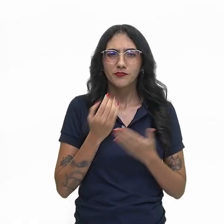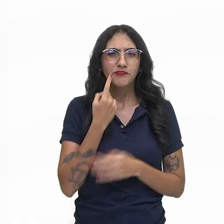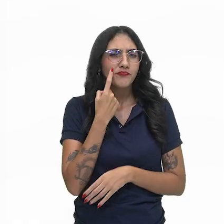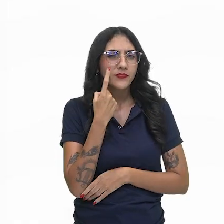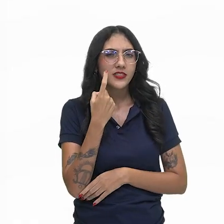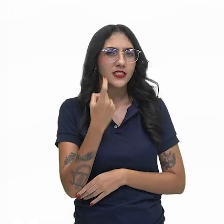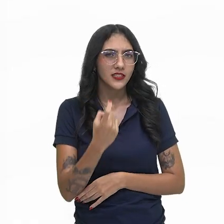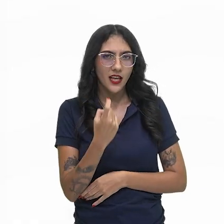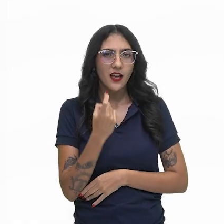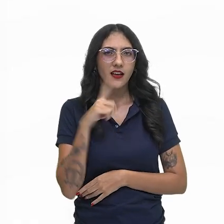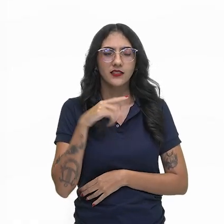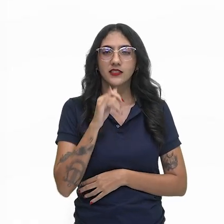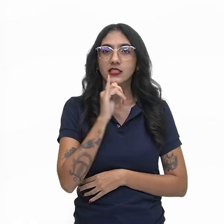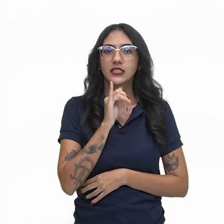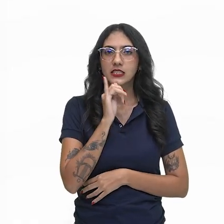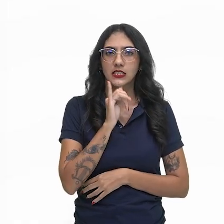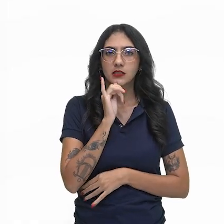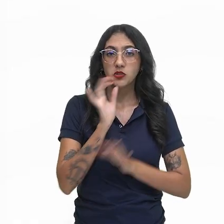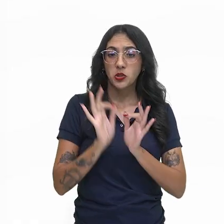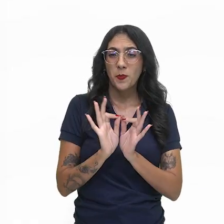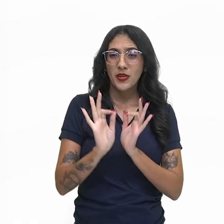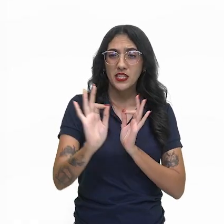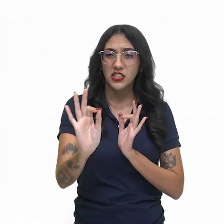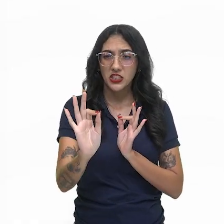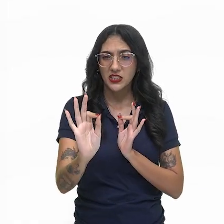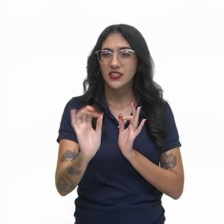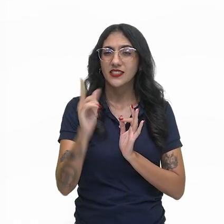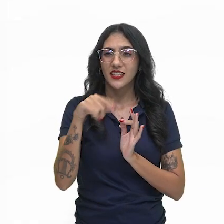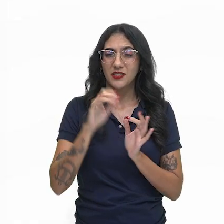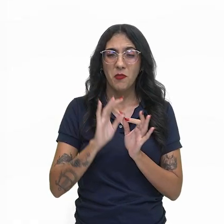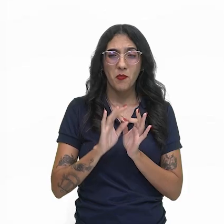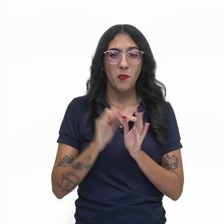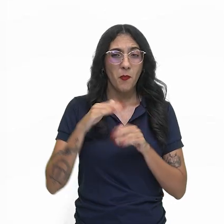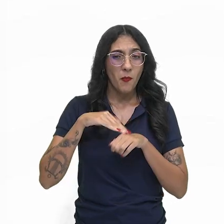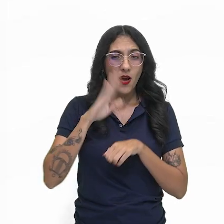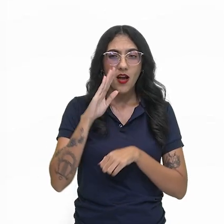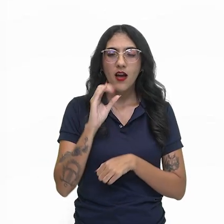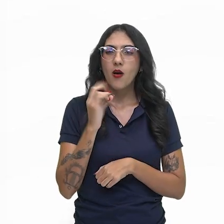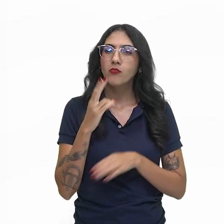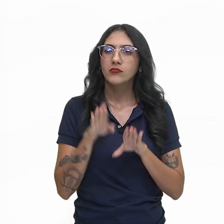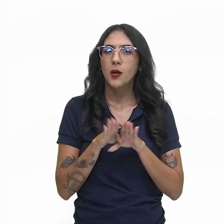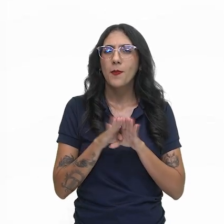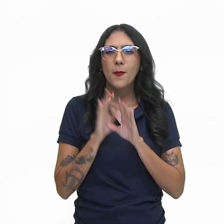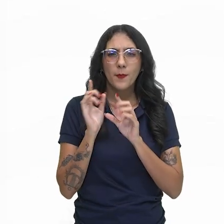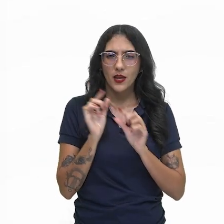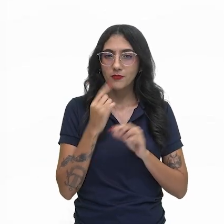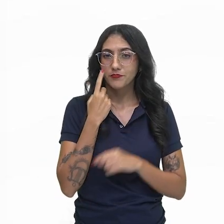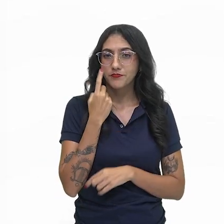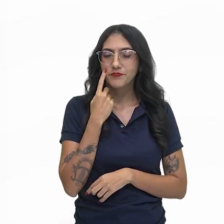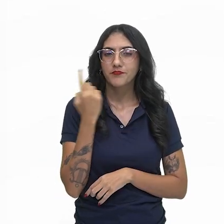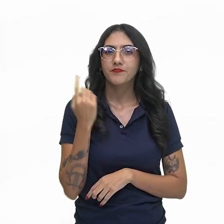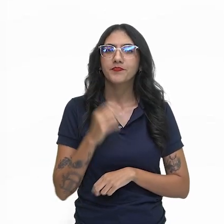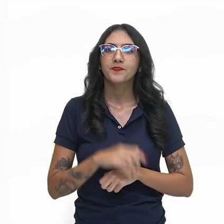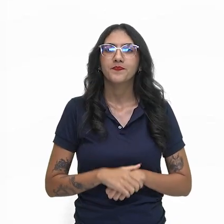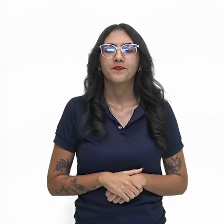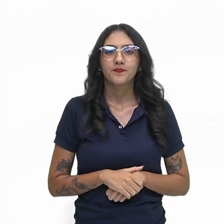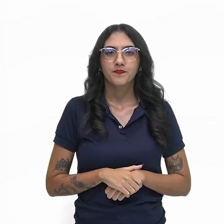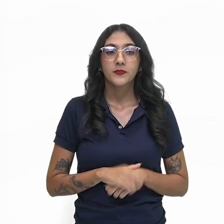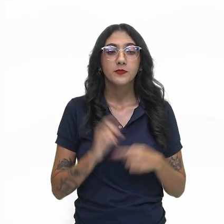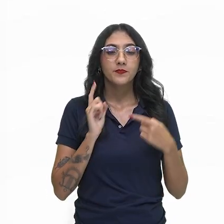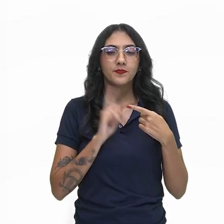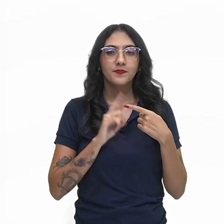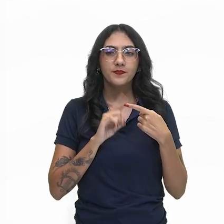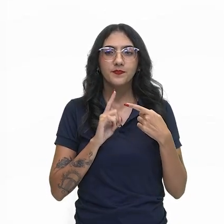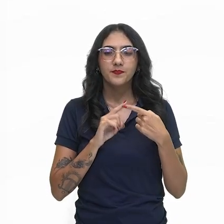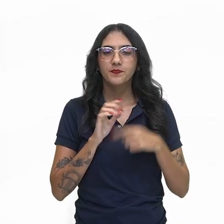interessantes aí de medidas que são grandes e que são melhores expressas em notação científica. Nós temos como, por